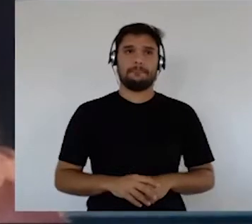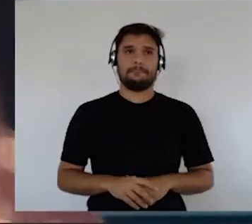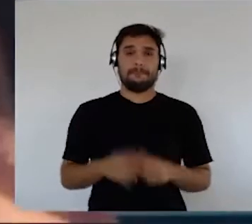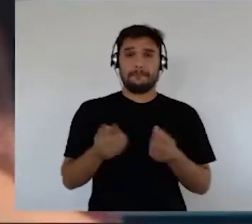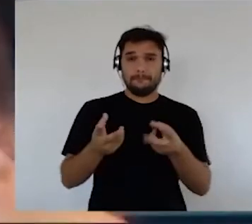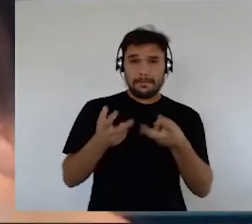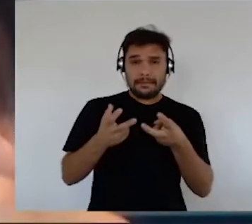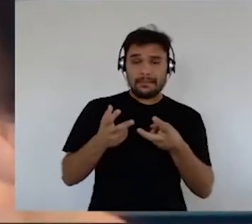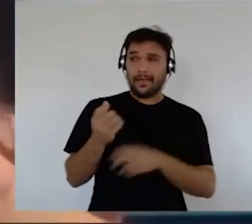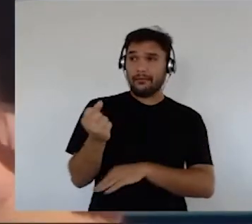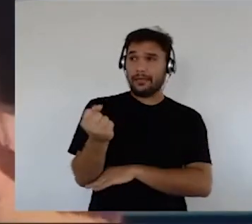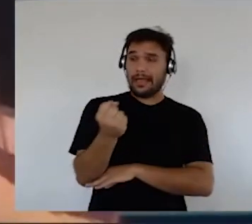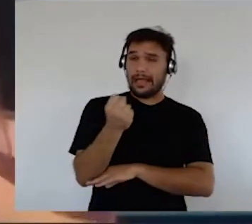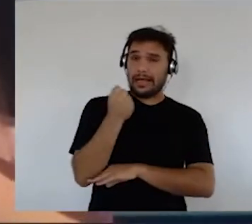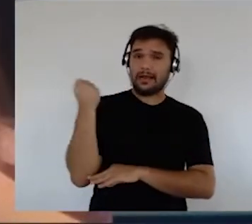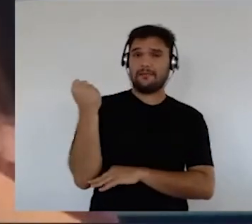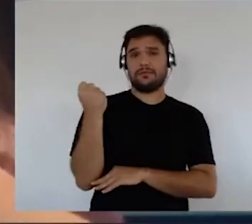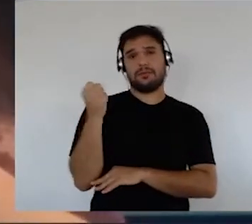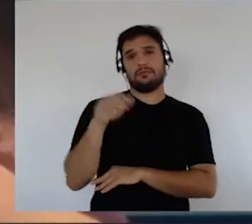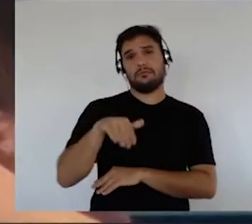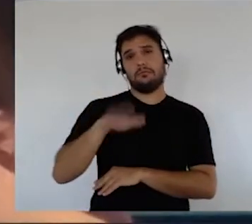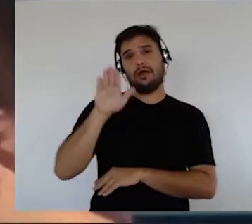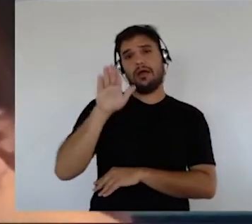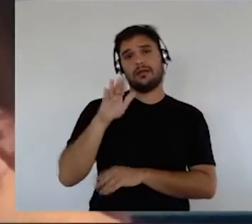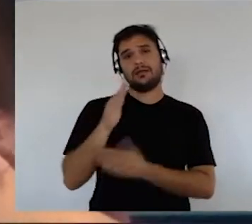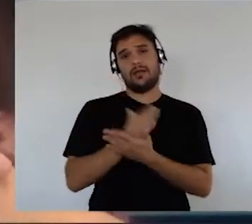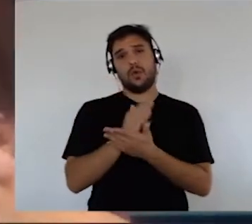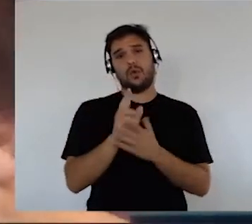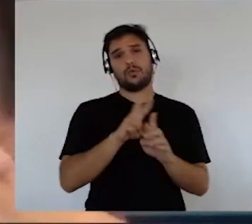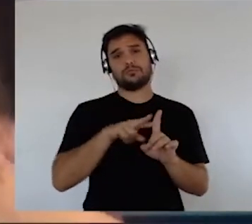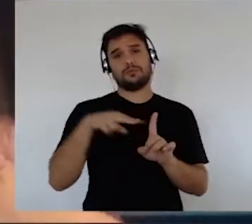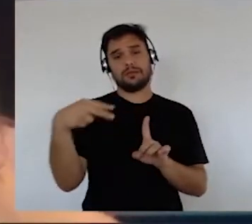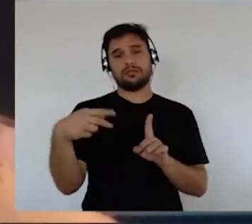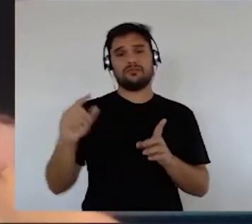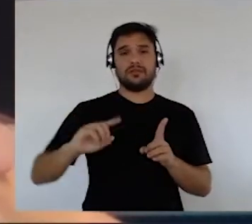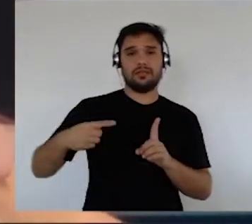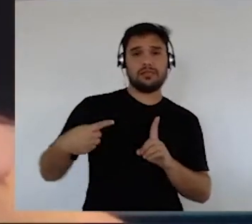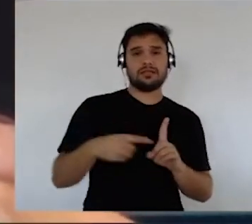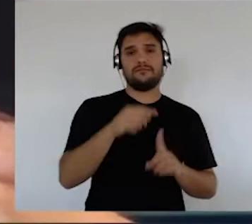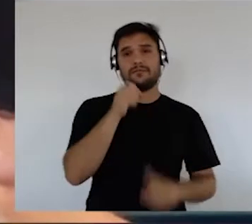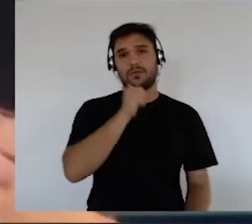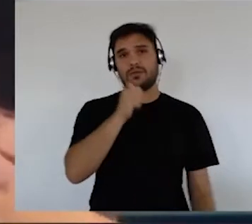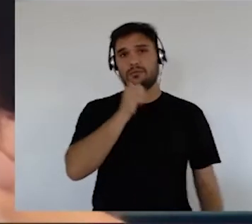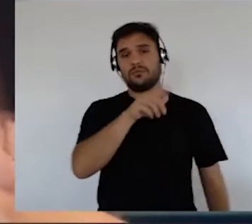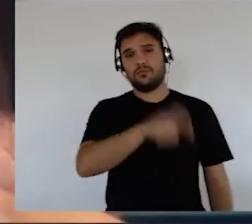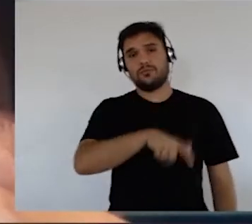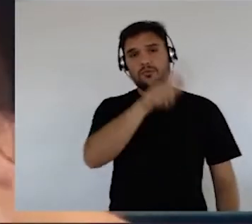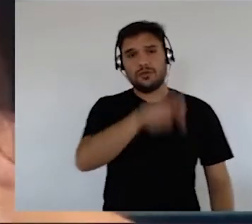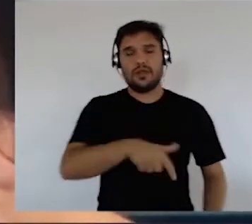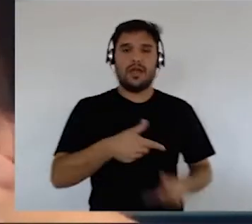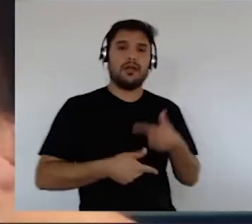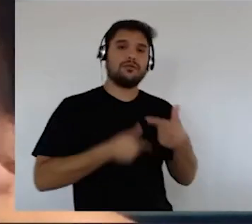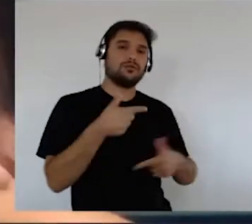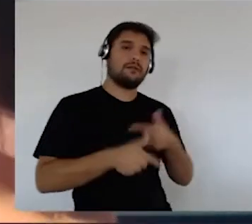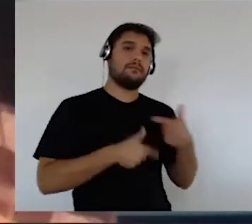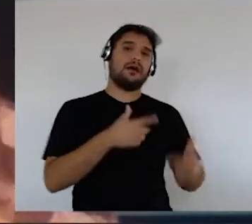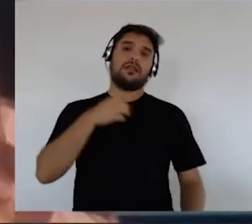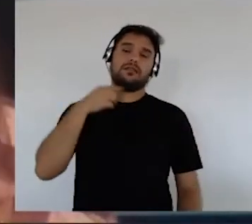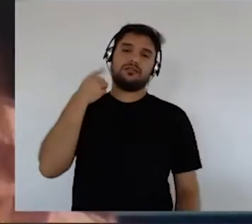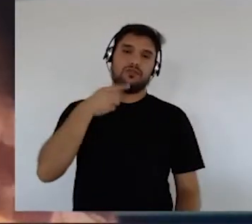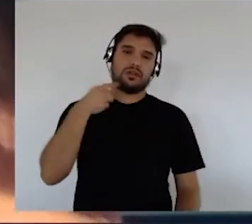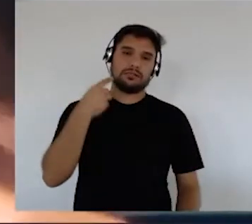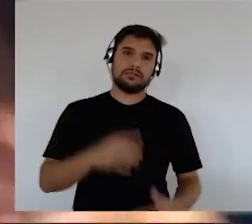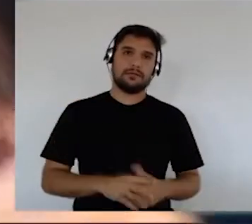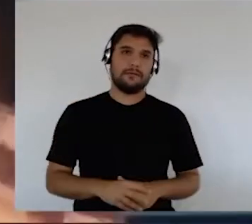um agravamento em algumas perspectivas dos desafios da mulher no exercício da